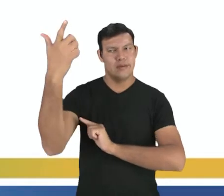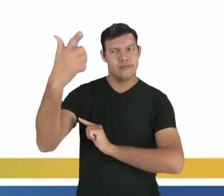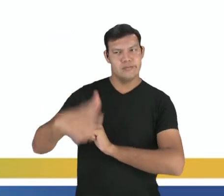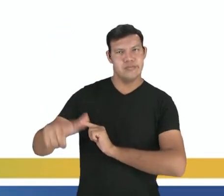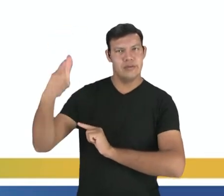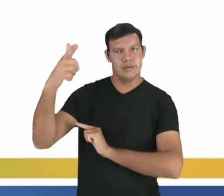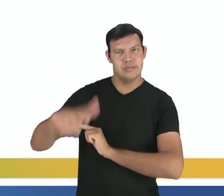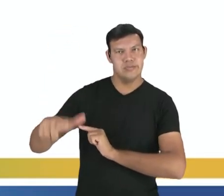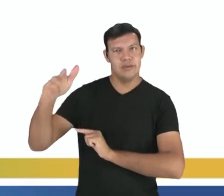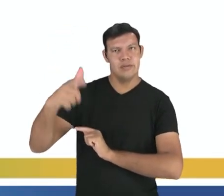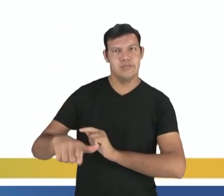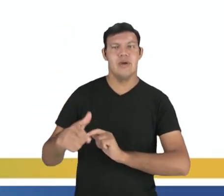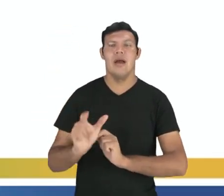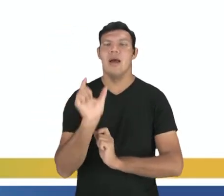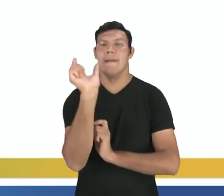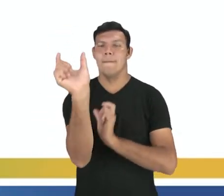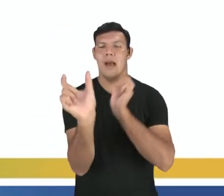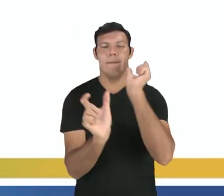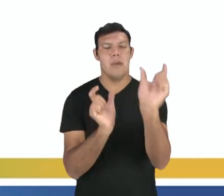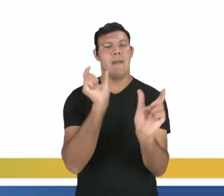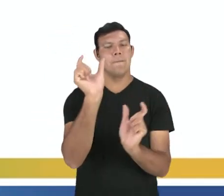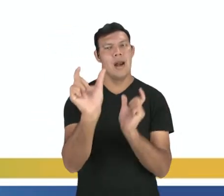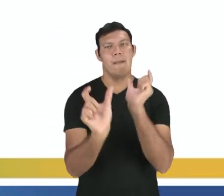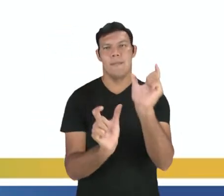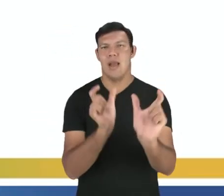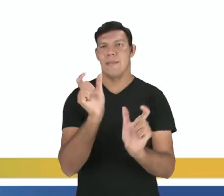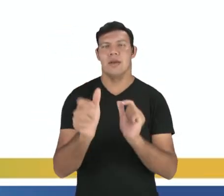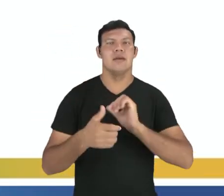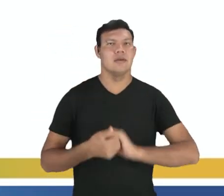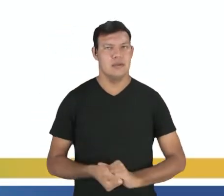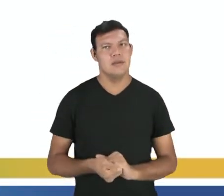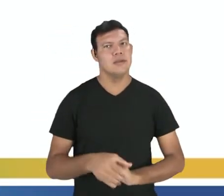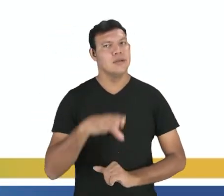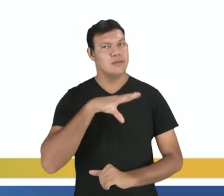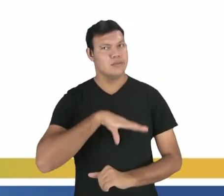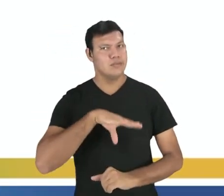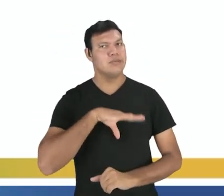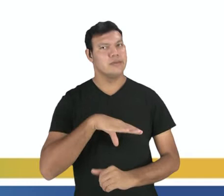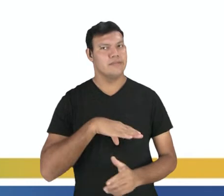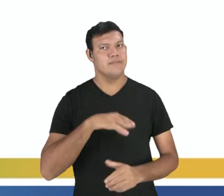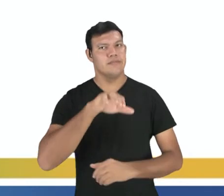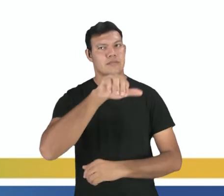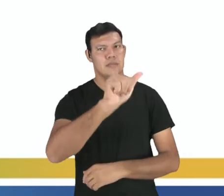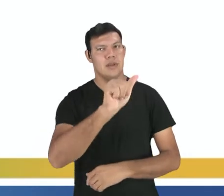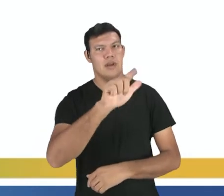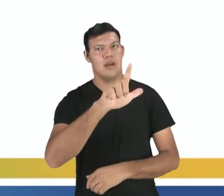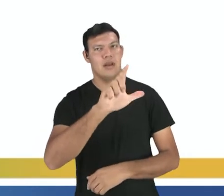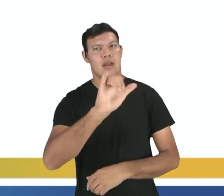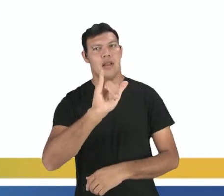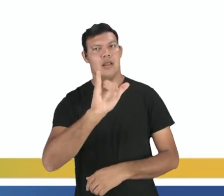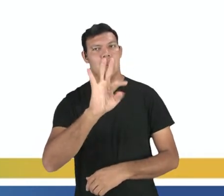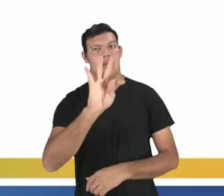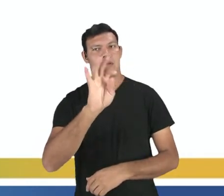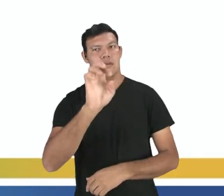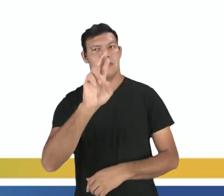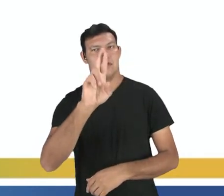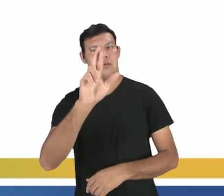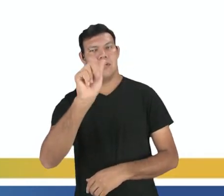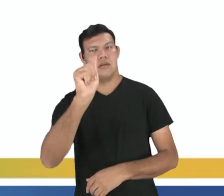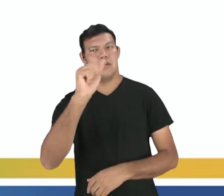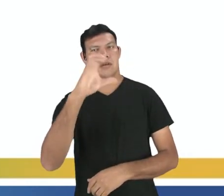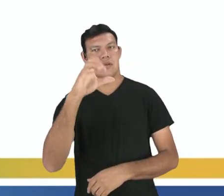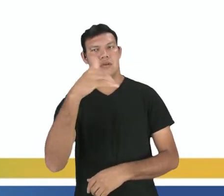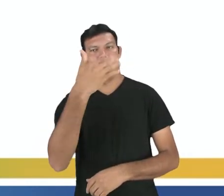rato roeu a roupa do rei de Roma. Um exemplo em língua portuguesa de aliteração. Um exemplo em língua